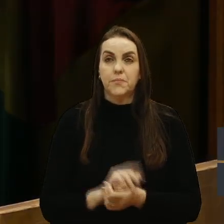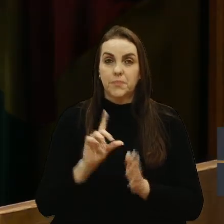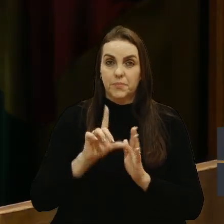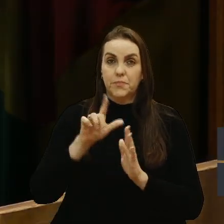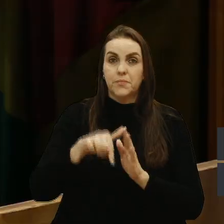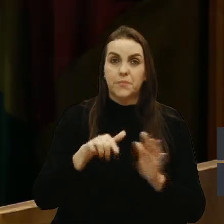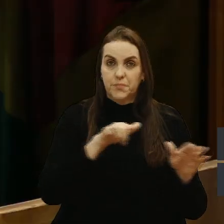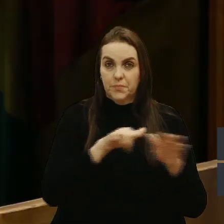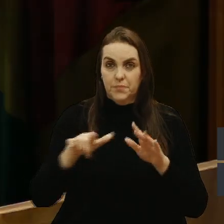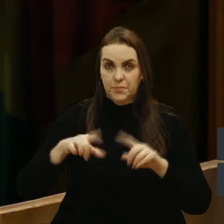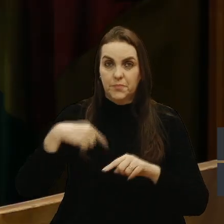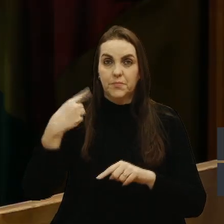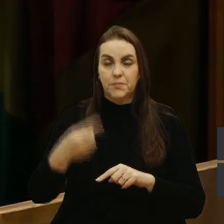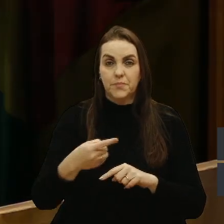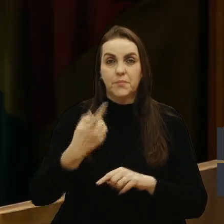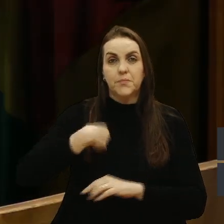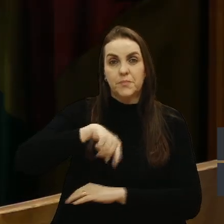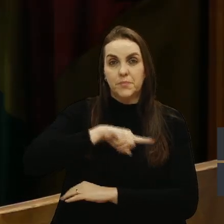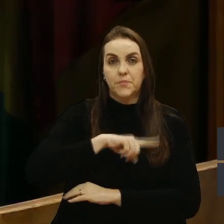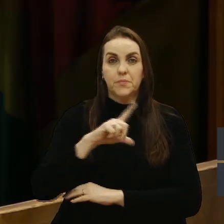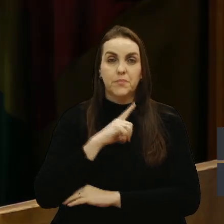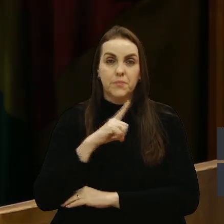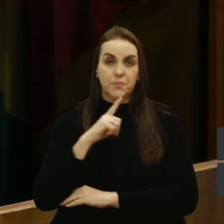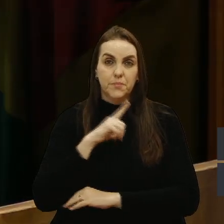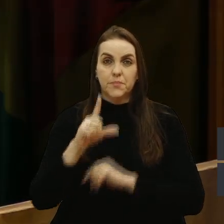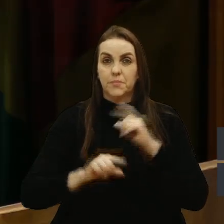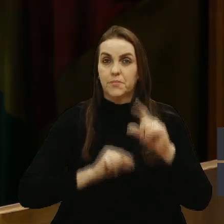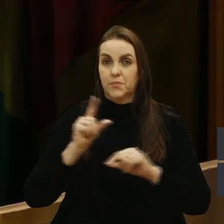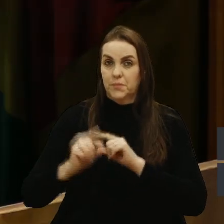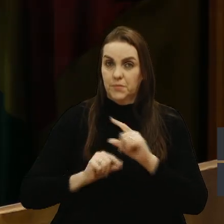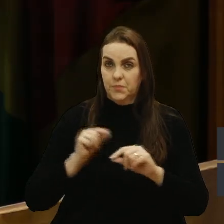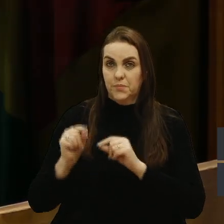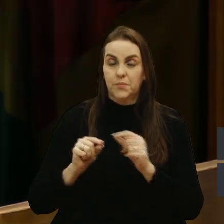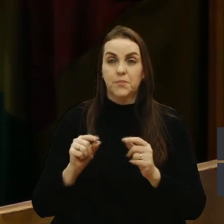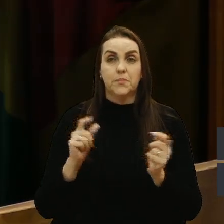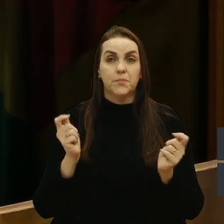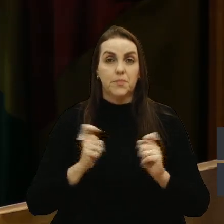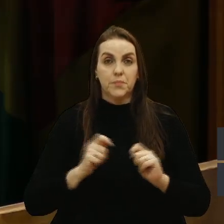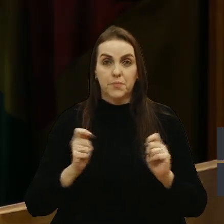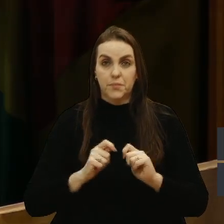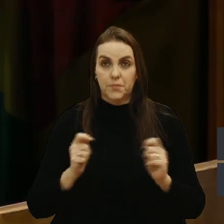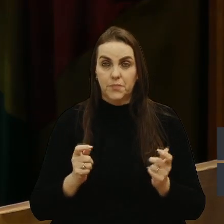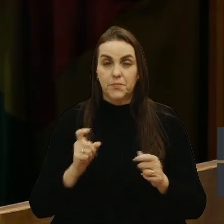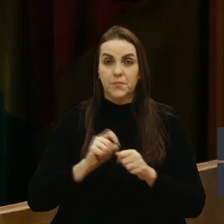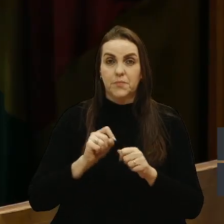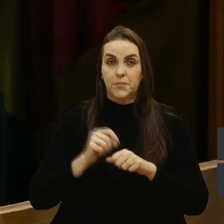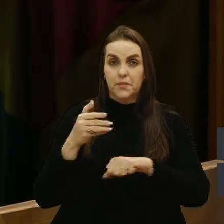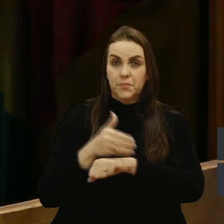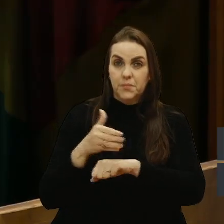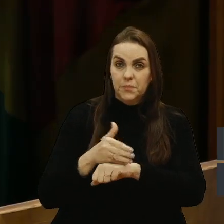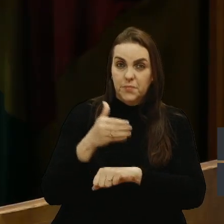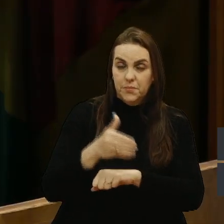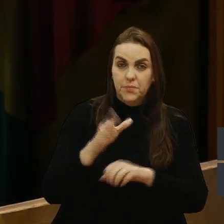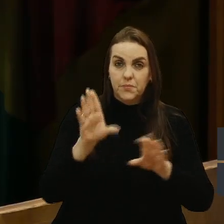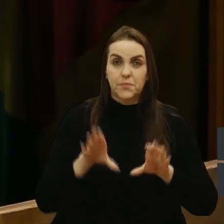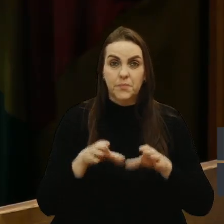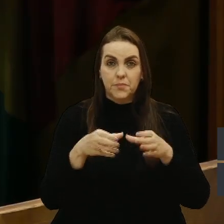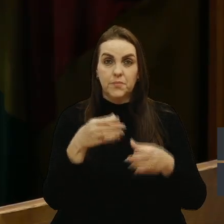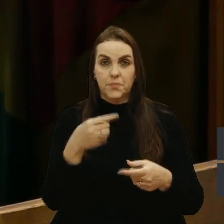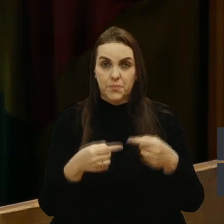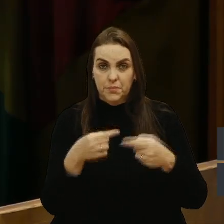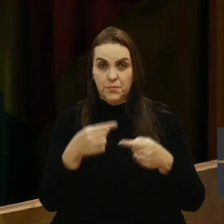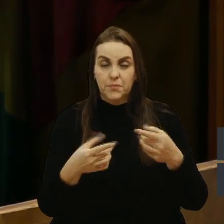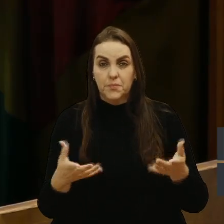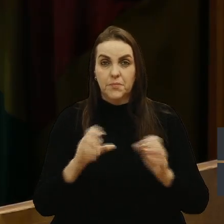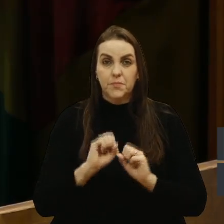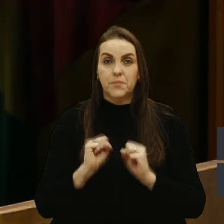semana que vem nós termos já a opção de termos a possibilidade de fazermos parte desta frente parlamentar